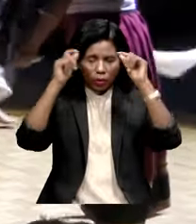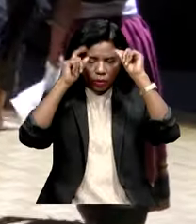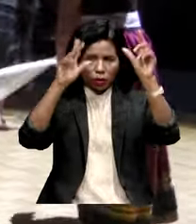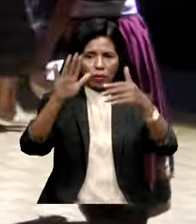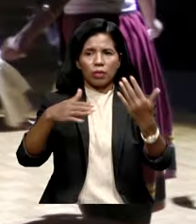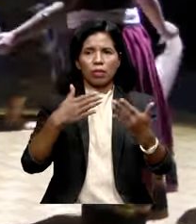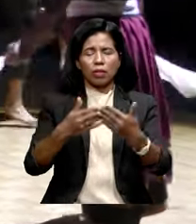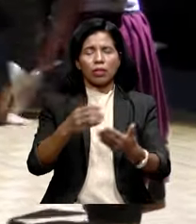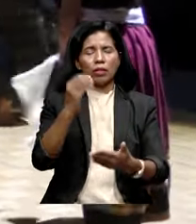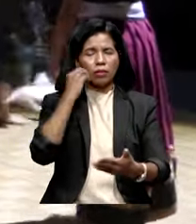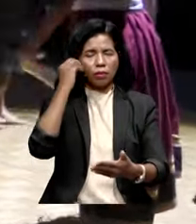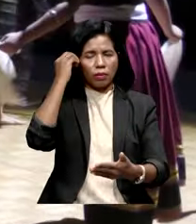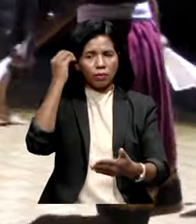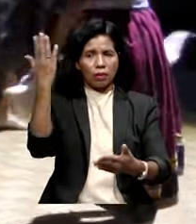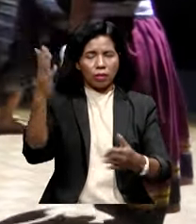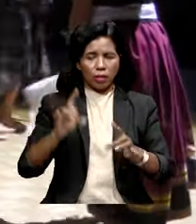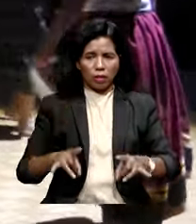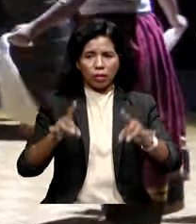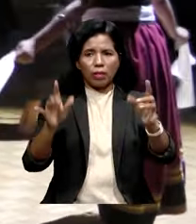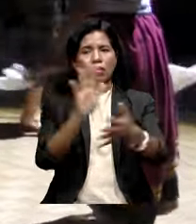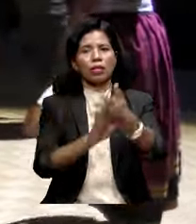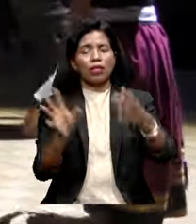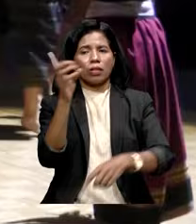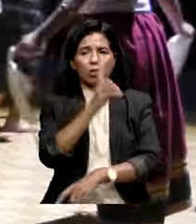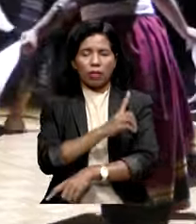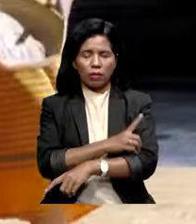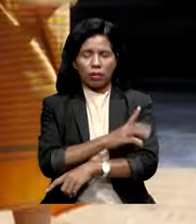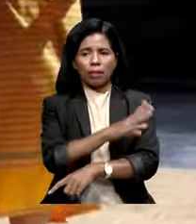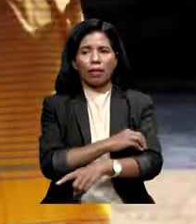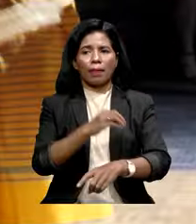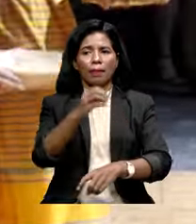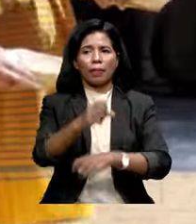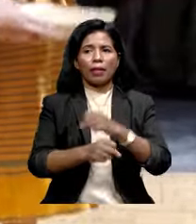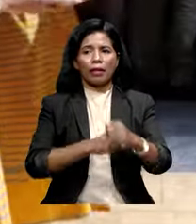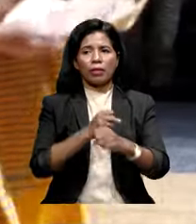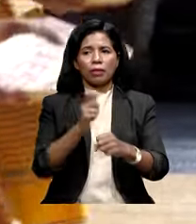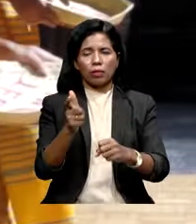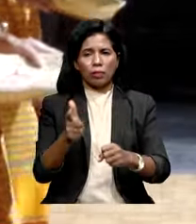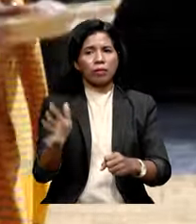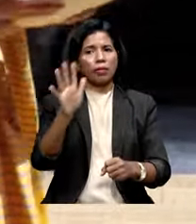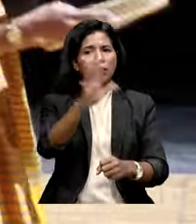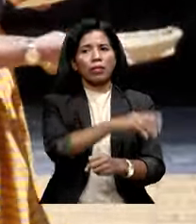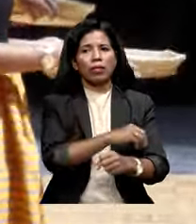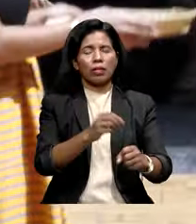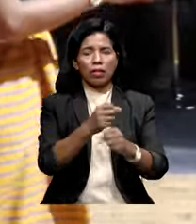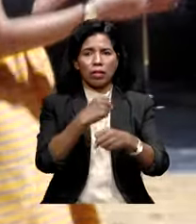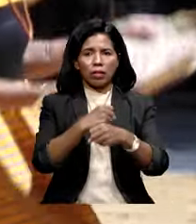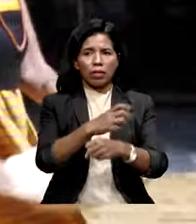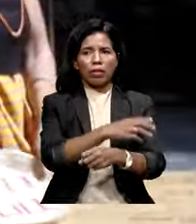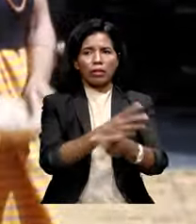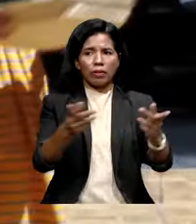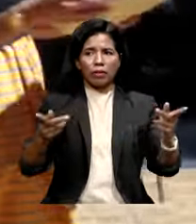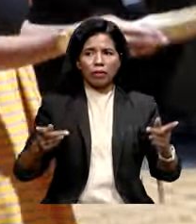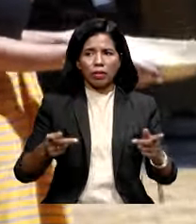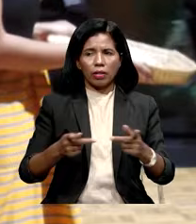nebe residente e a Austrália. Comemoração de uma consulta popular, badala Ruanulo Reste em Lima, nebe realiza e a centro